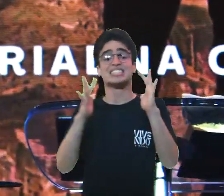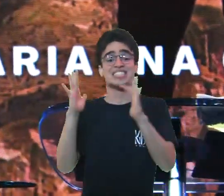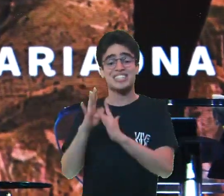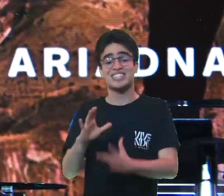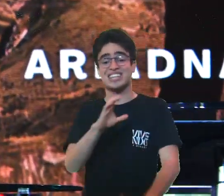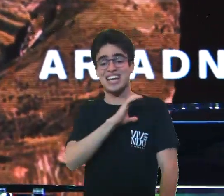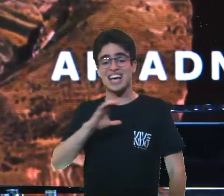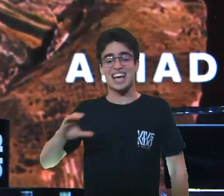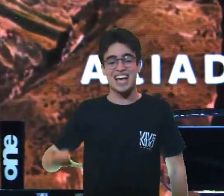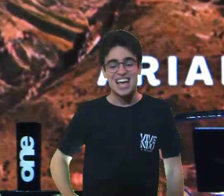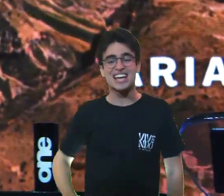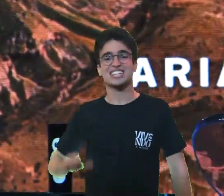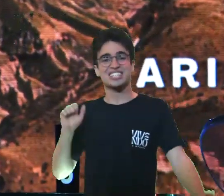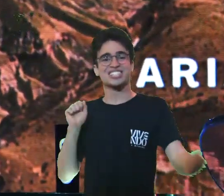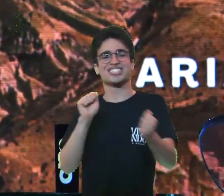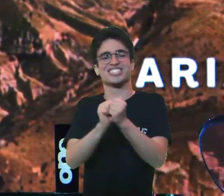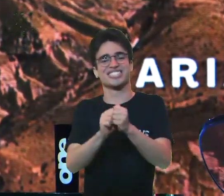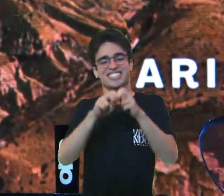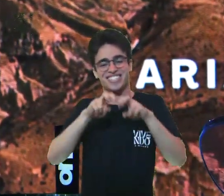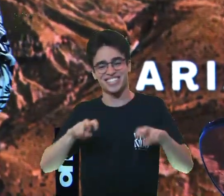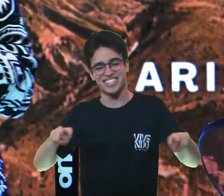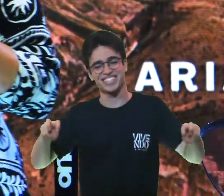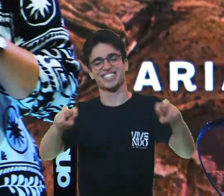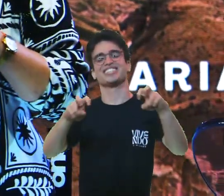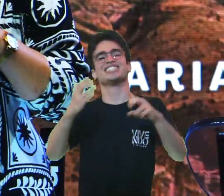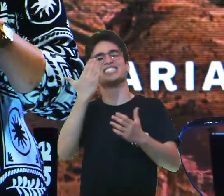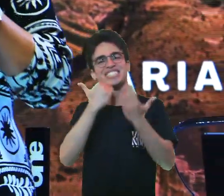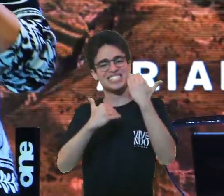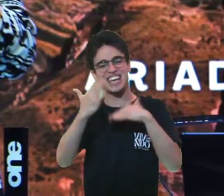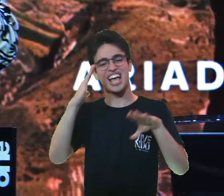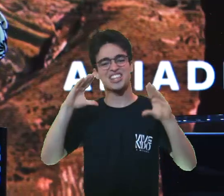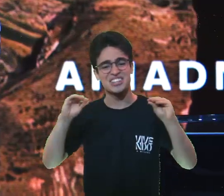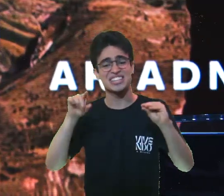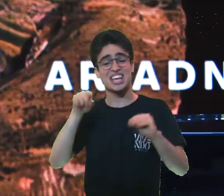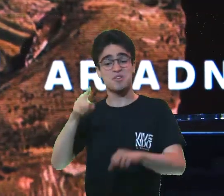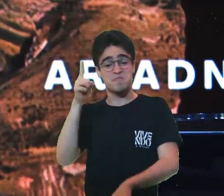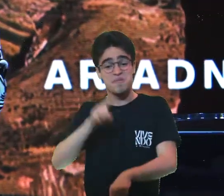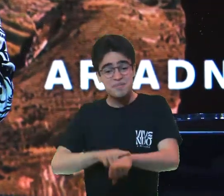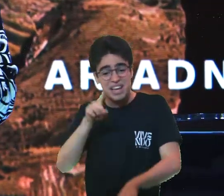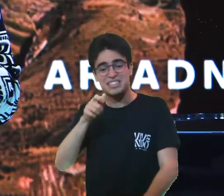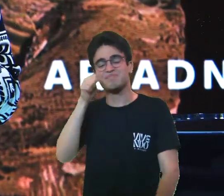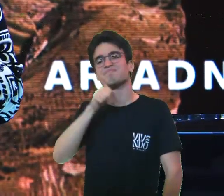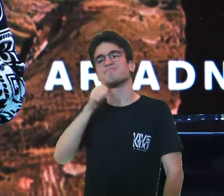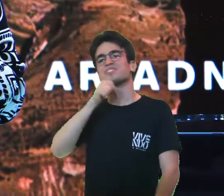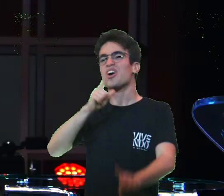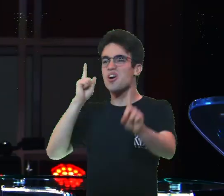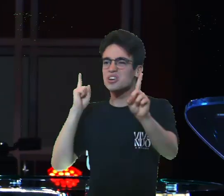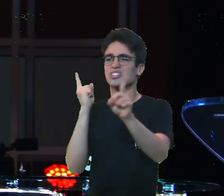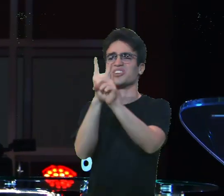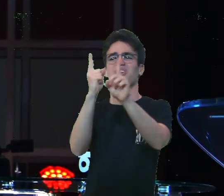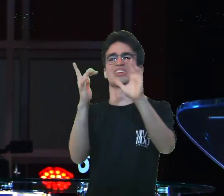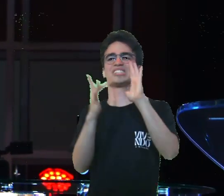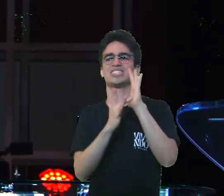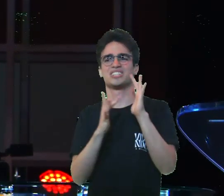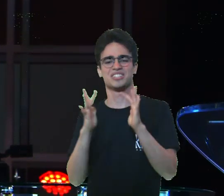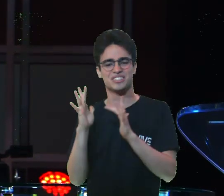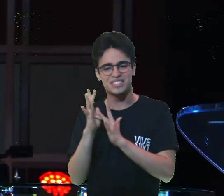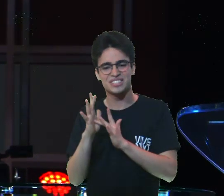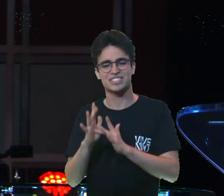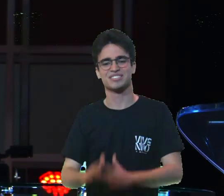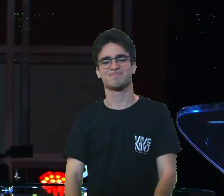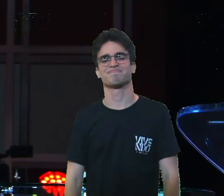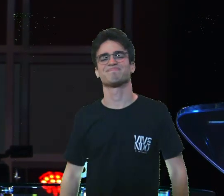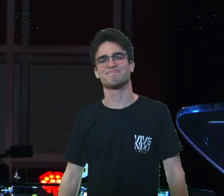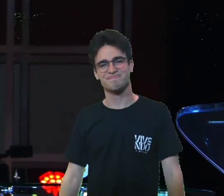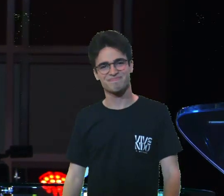veio para o jantar. E naquele quarto ela encontrou-se com o Filho de Deus. Eu preciso ouvir